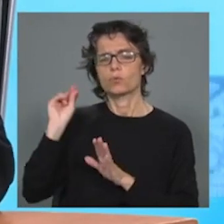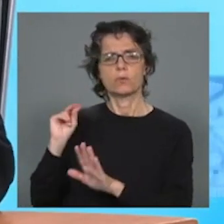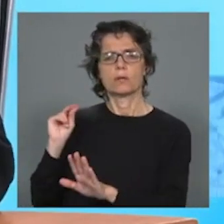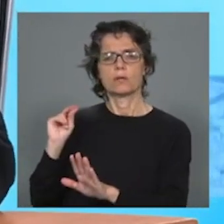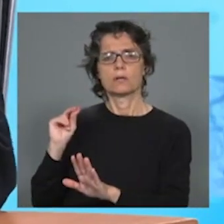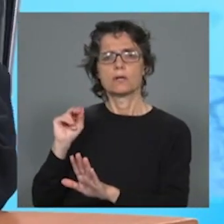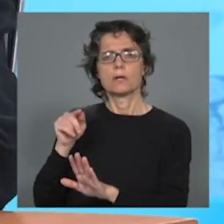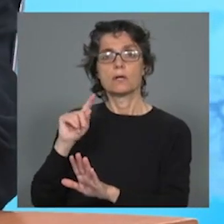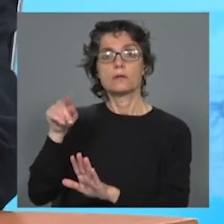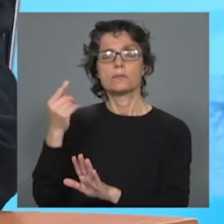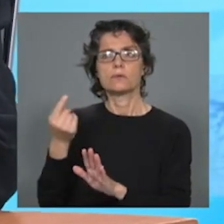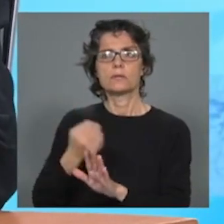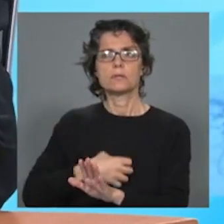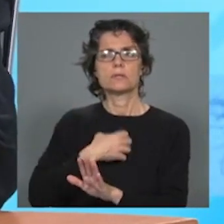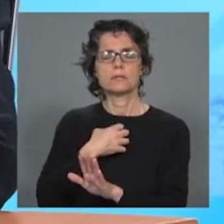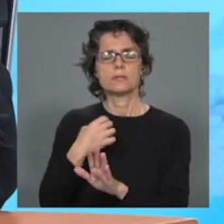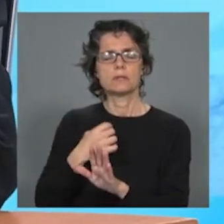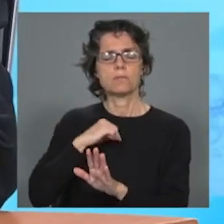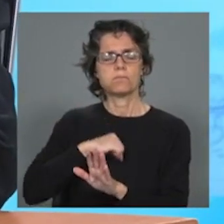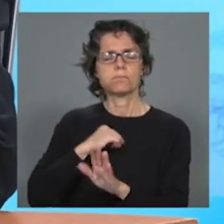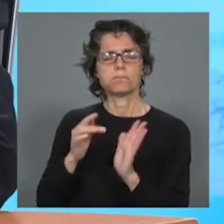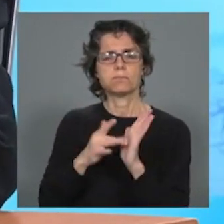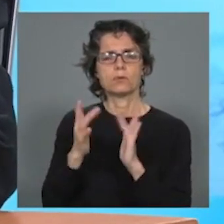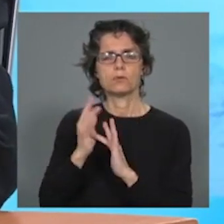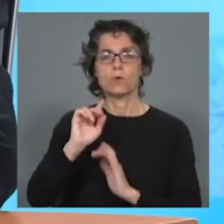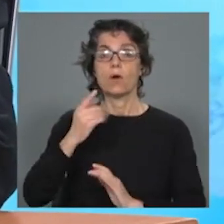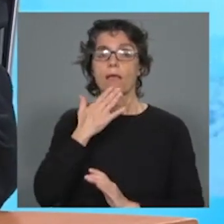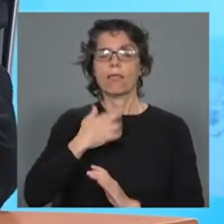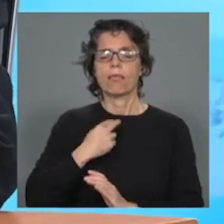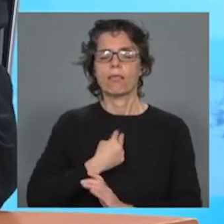designa conversão, quer voltar lá e quer,